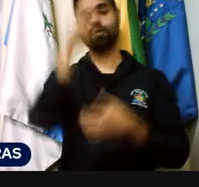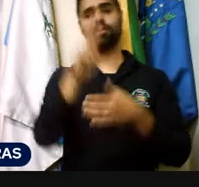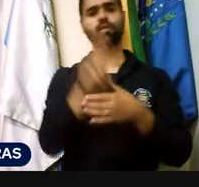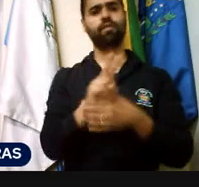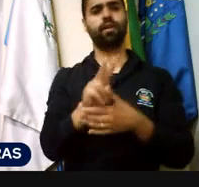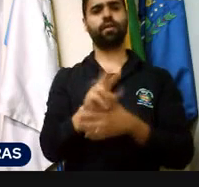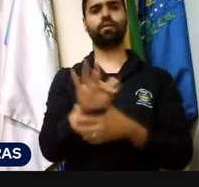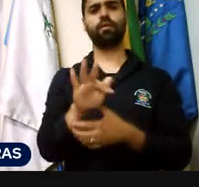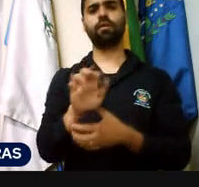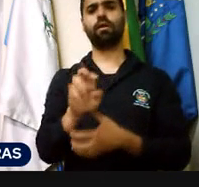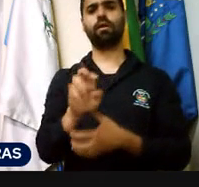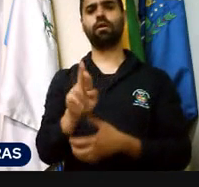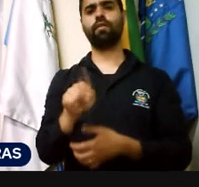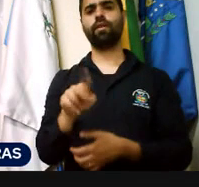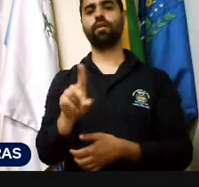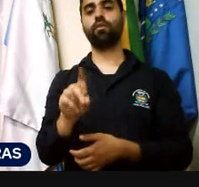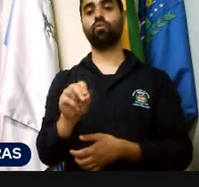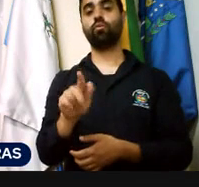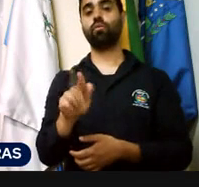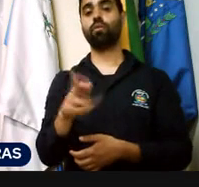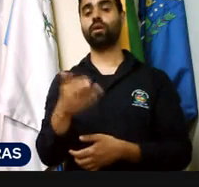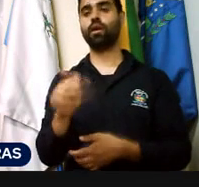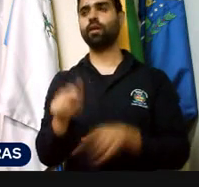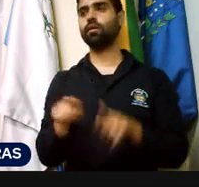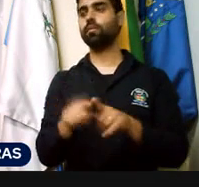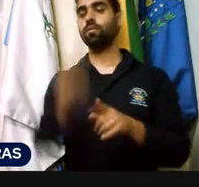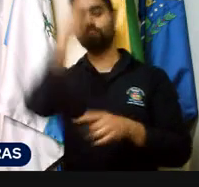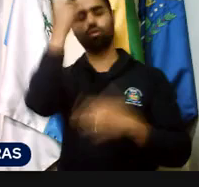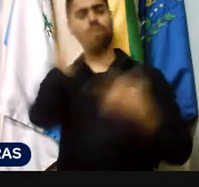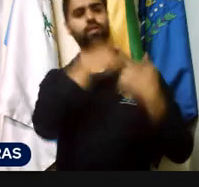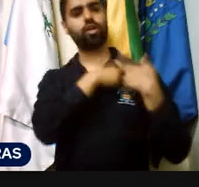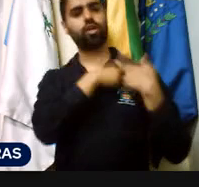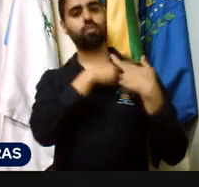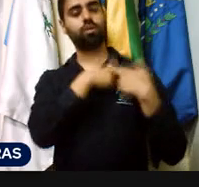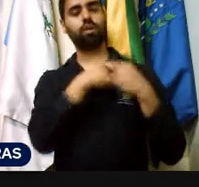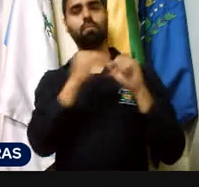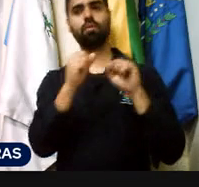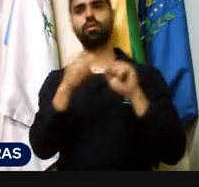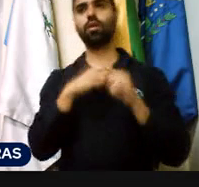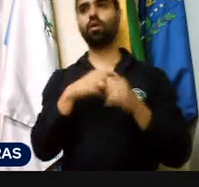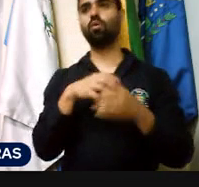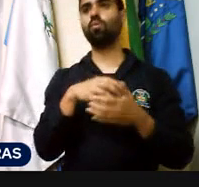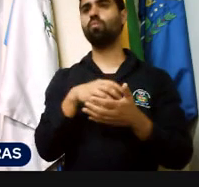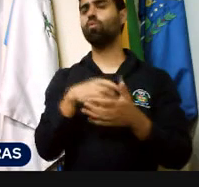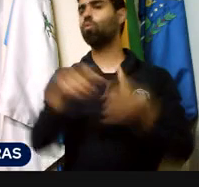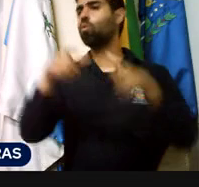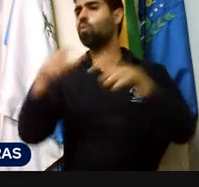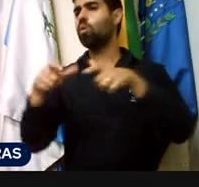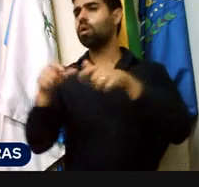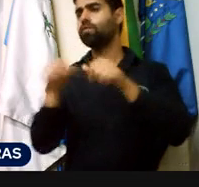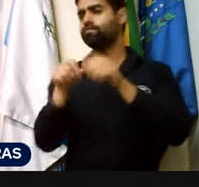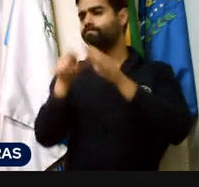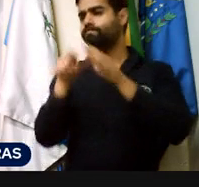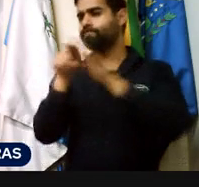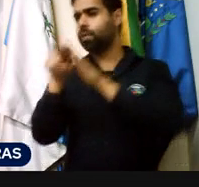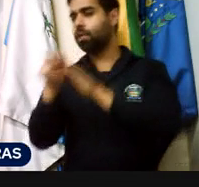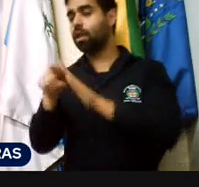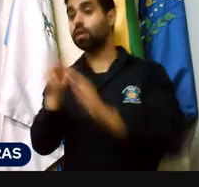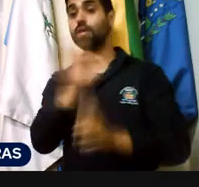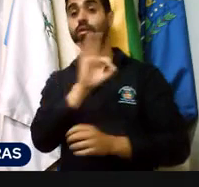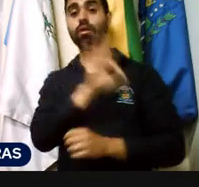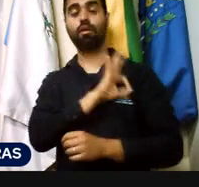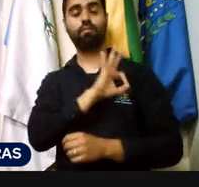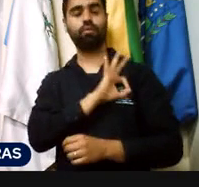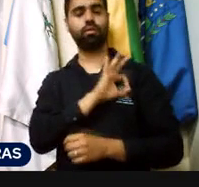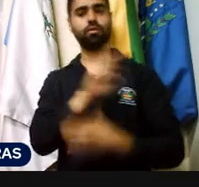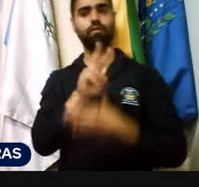municipal Luiz Fernando Furtado da Graça, através do setor responsável, a instalação de central de monitoramento na central da Guarda